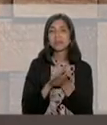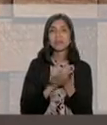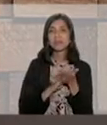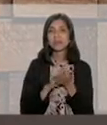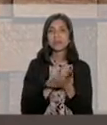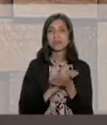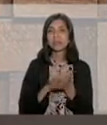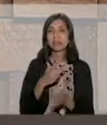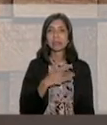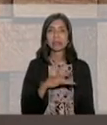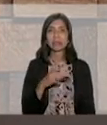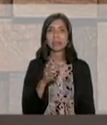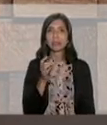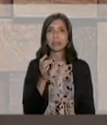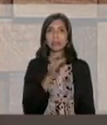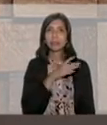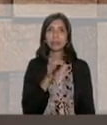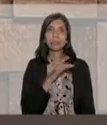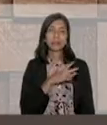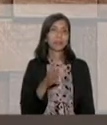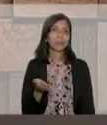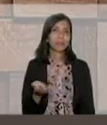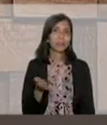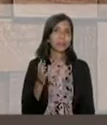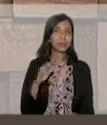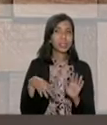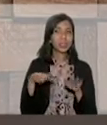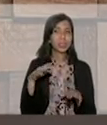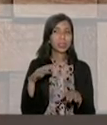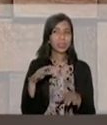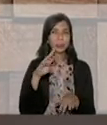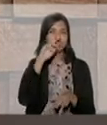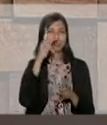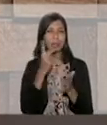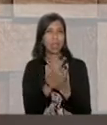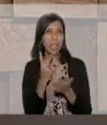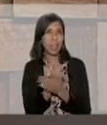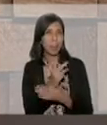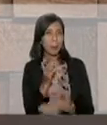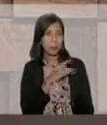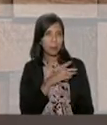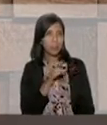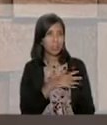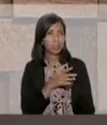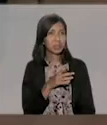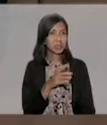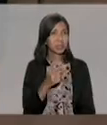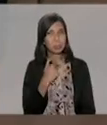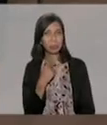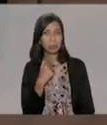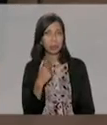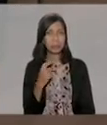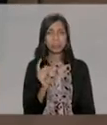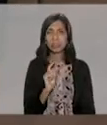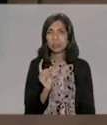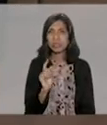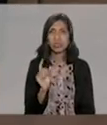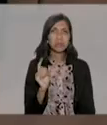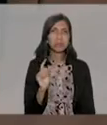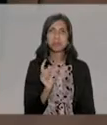temor de inspiração, sabe? Tem gente que e de errar. Te incomoda isso? Ficar nessa obsessão, não posso